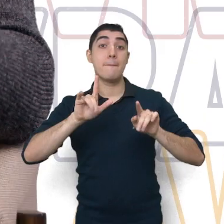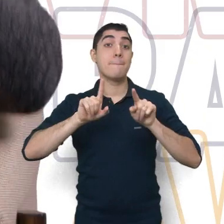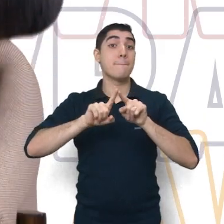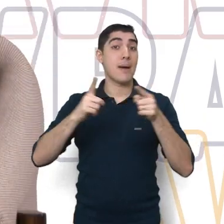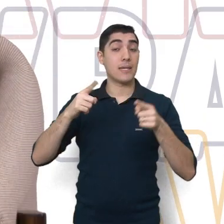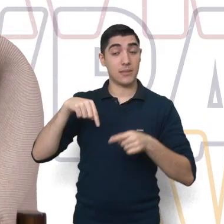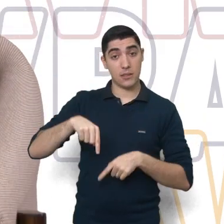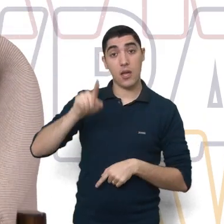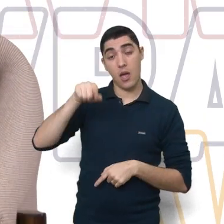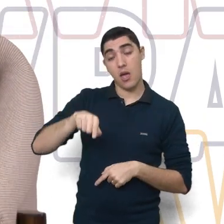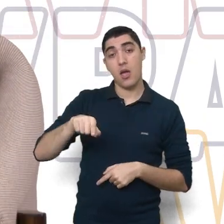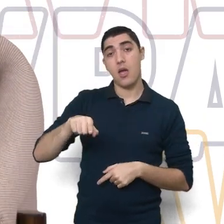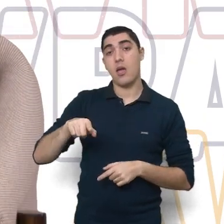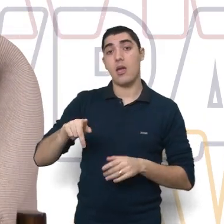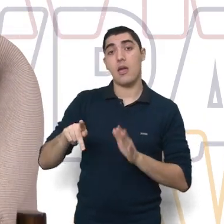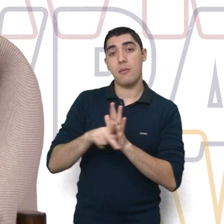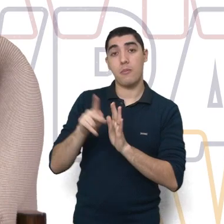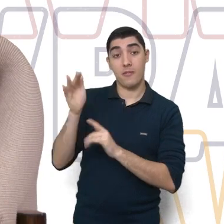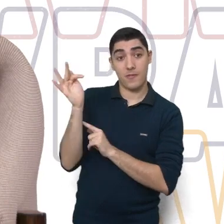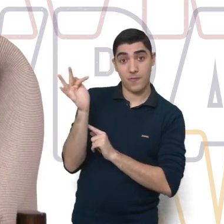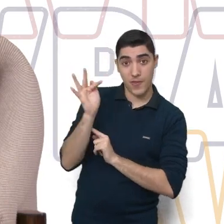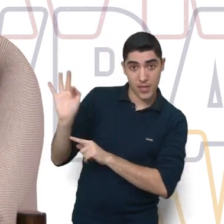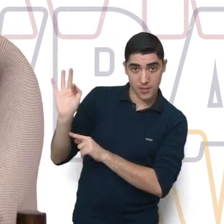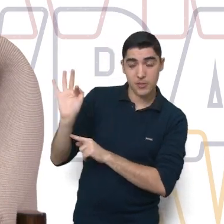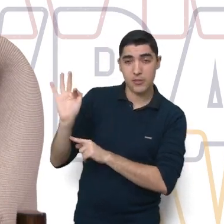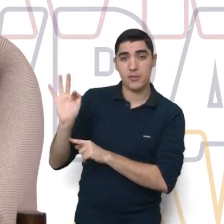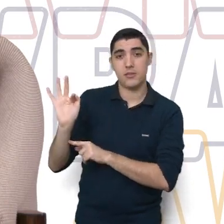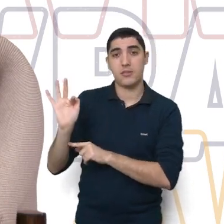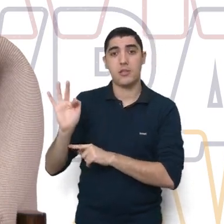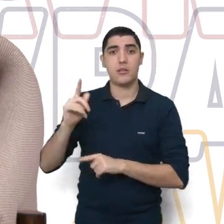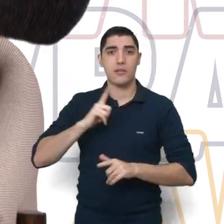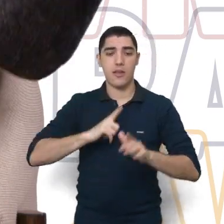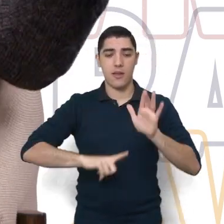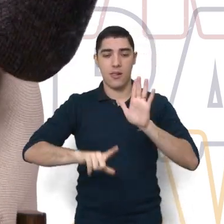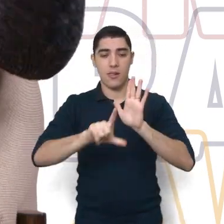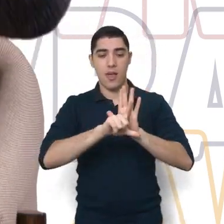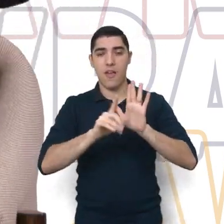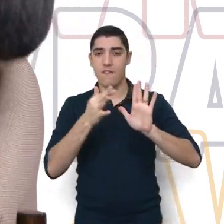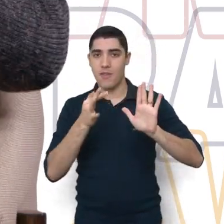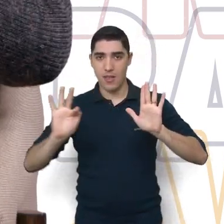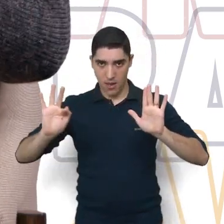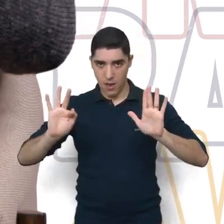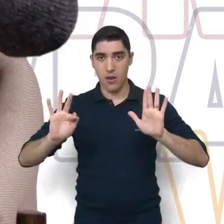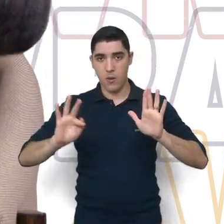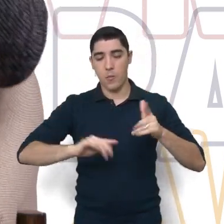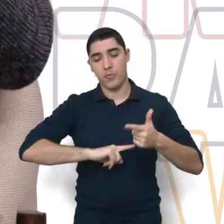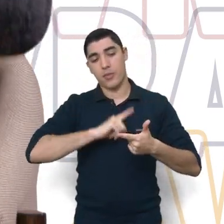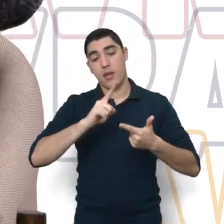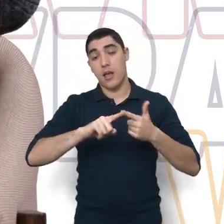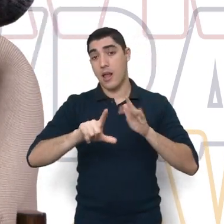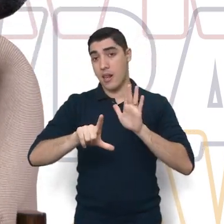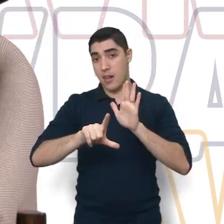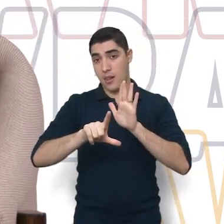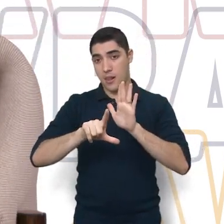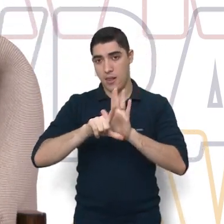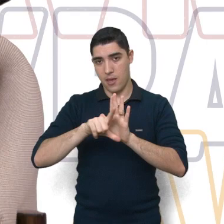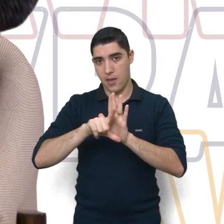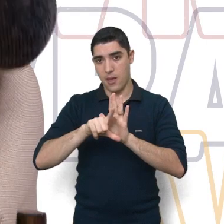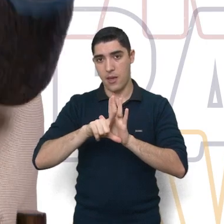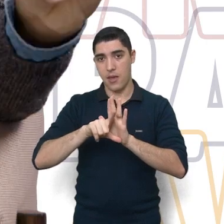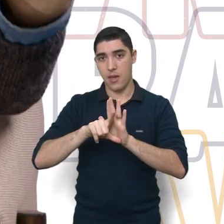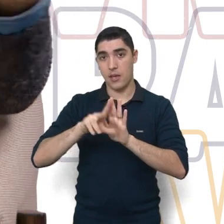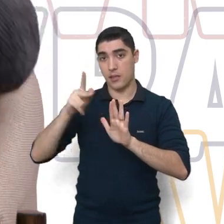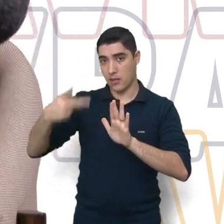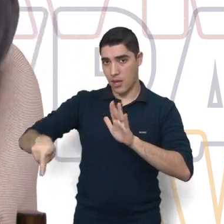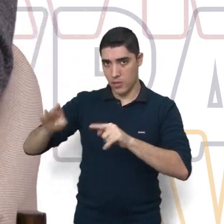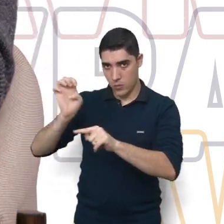Então a gente tem a Federação Então as leis federais depois a gente tem os Estados a gente tem as vezes